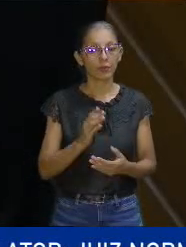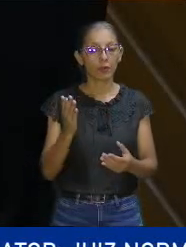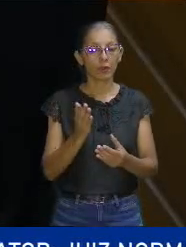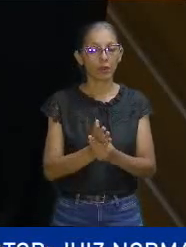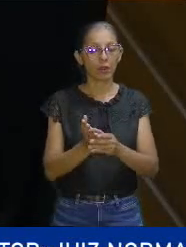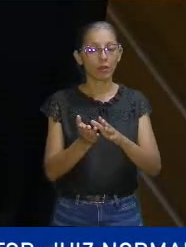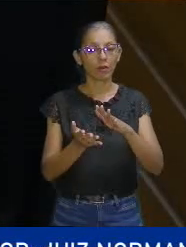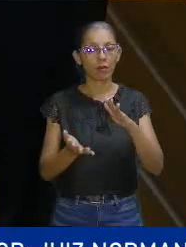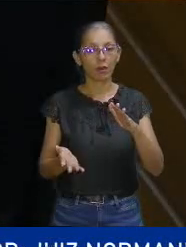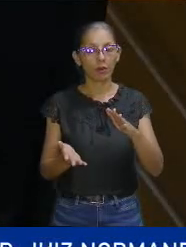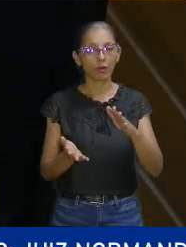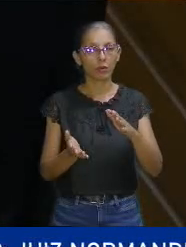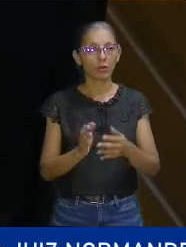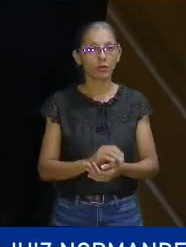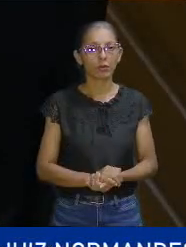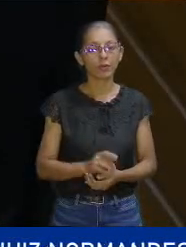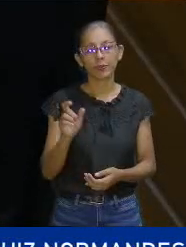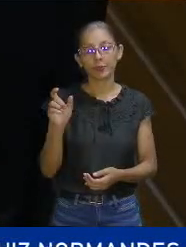que os documentos